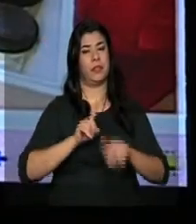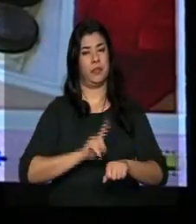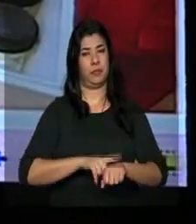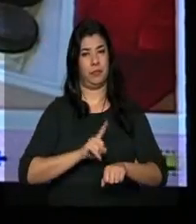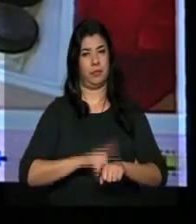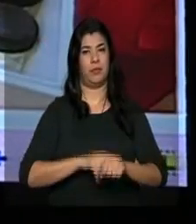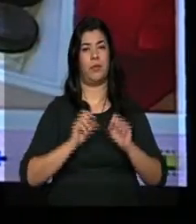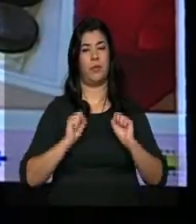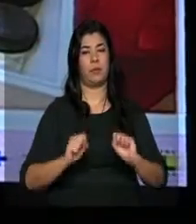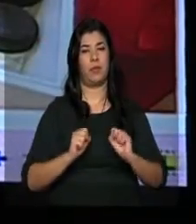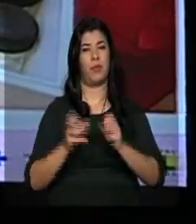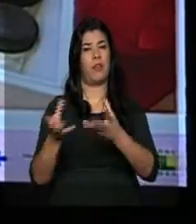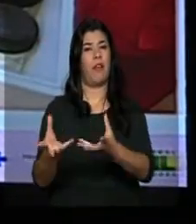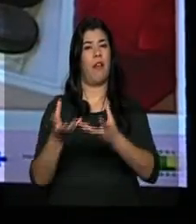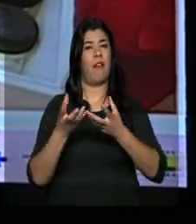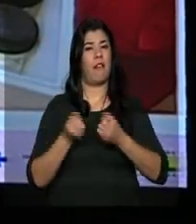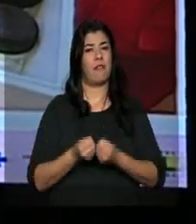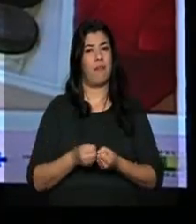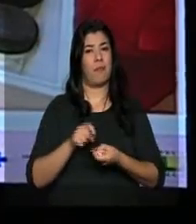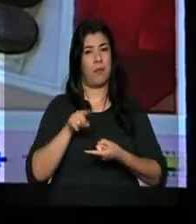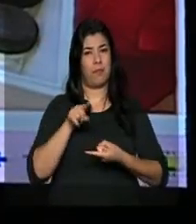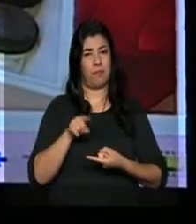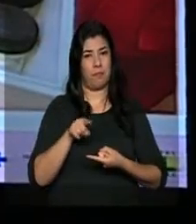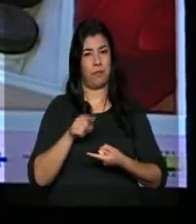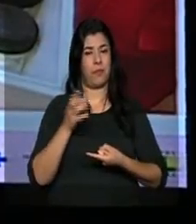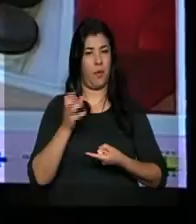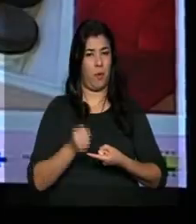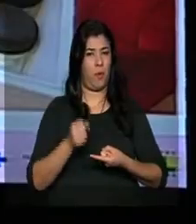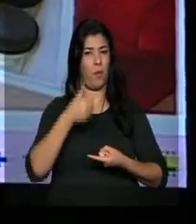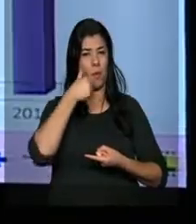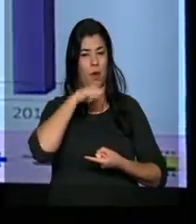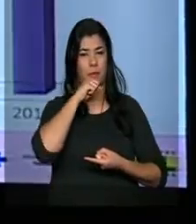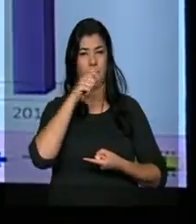muito a avançar e é para isso que estamos aqui hoje.